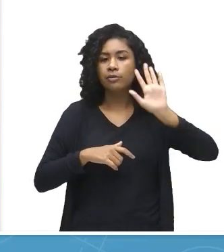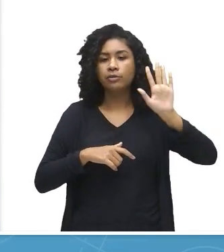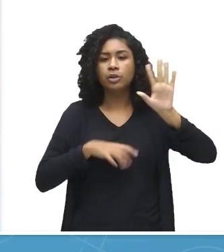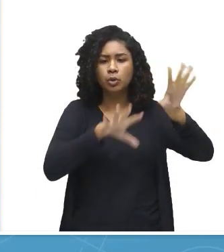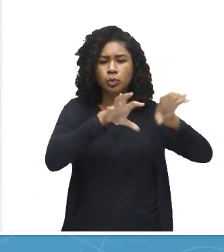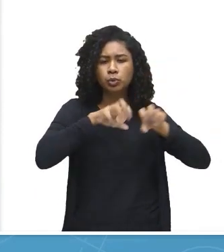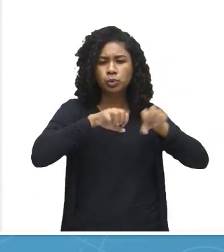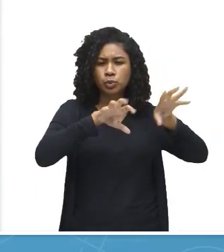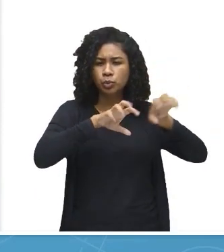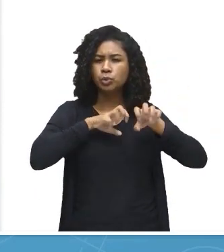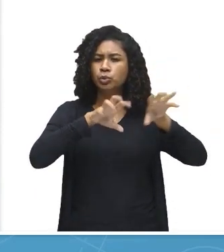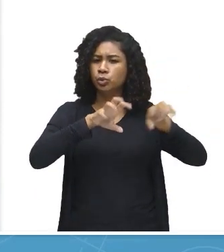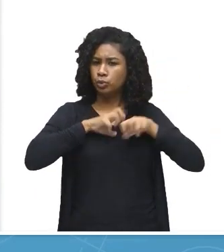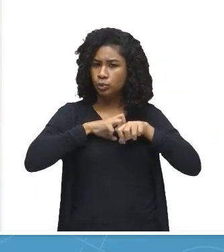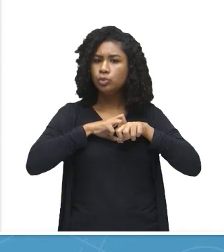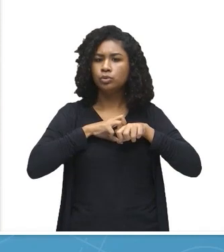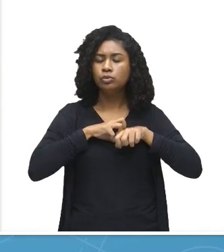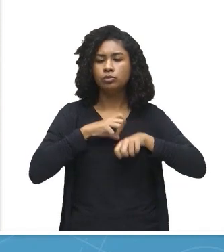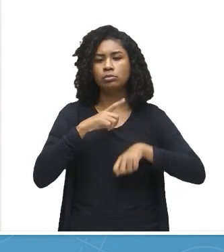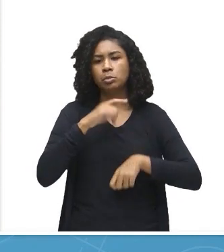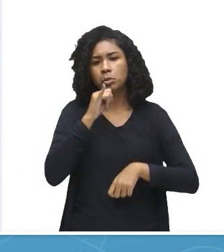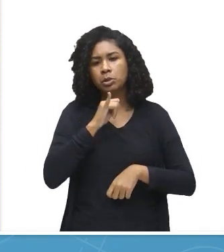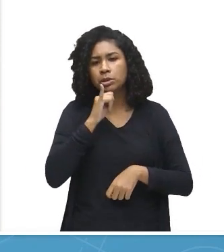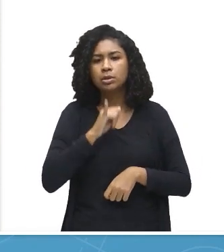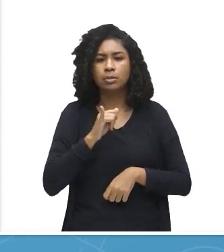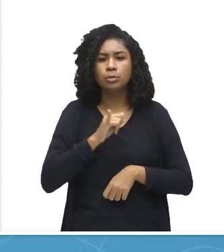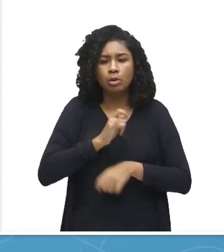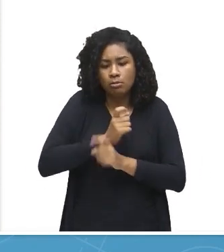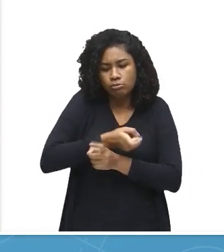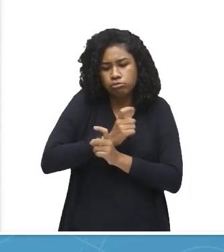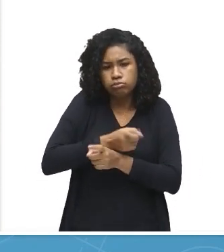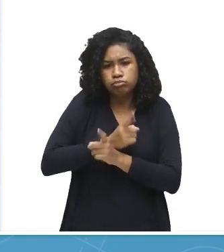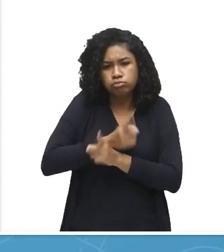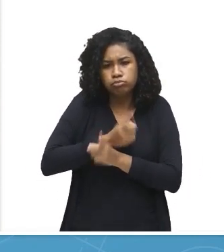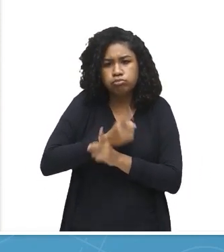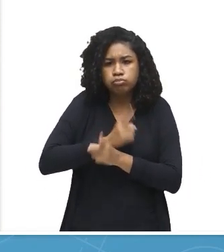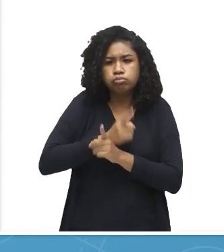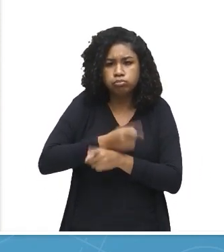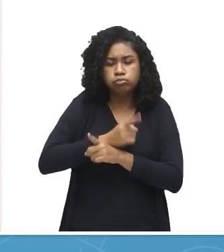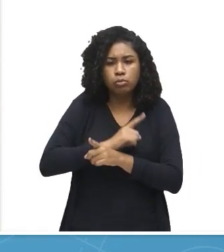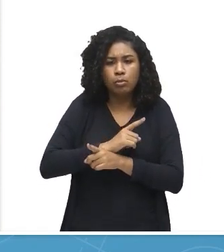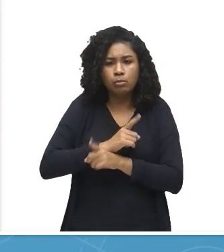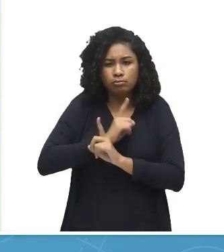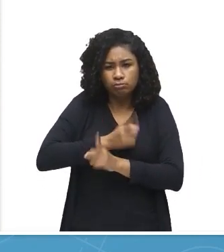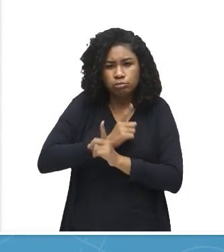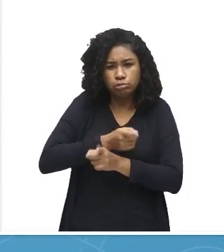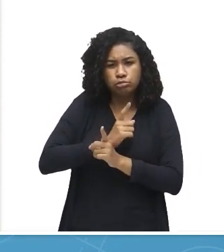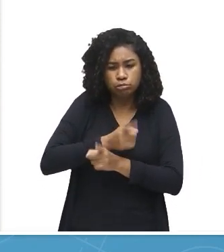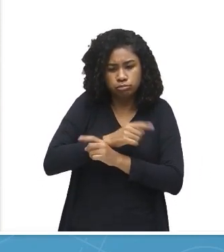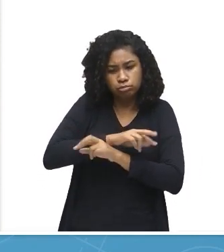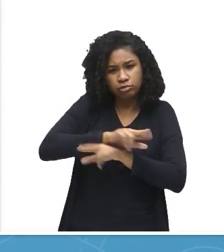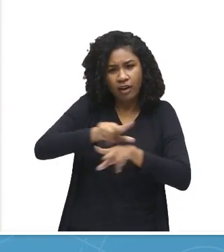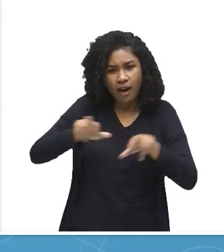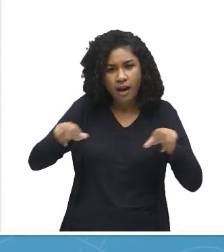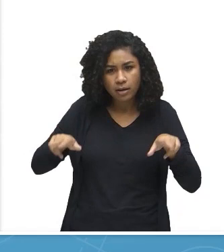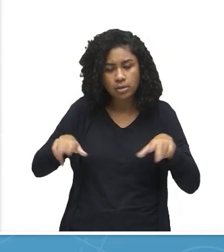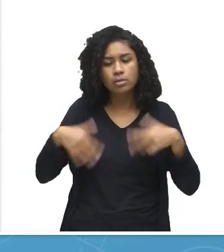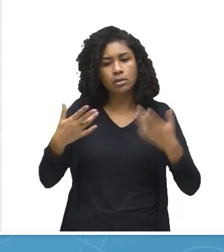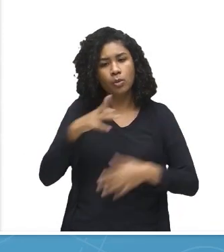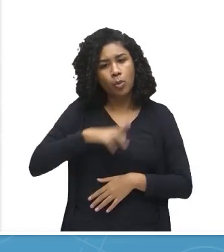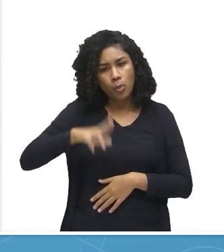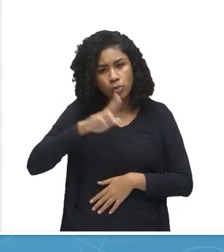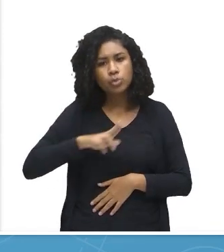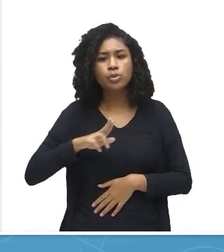ontem vários instrumentos de percussão. E ele foi sendo ampliado, ele foi sendo modificado, divulgado.